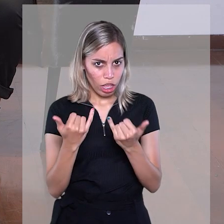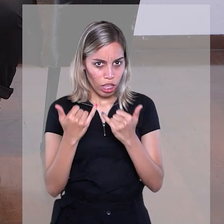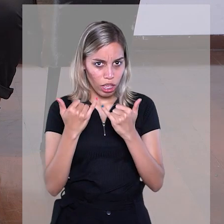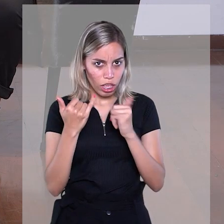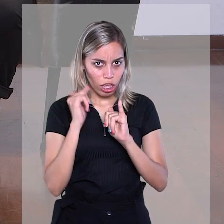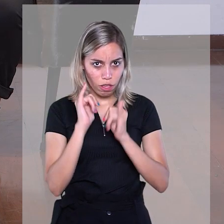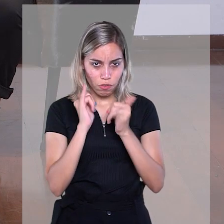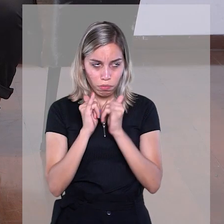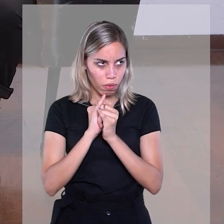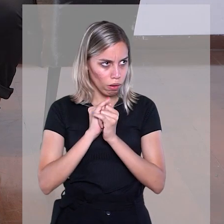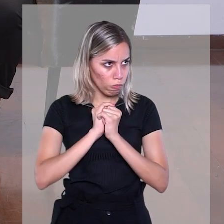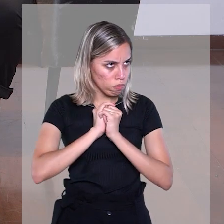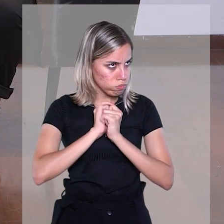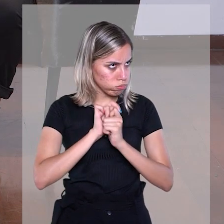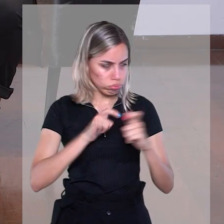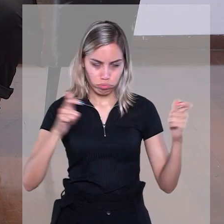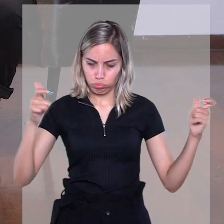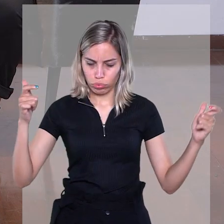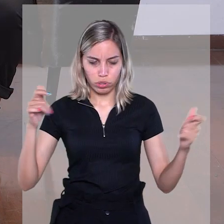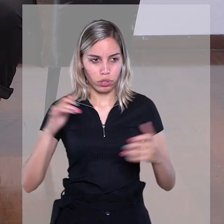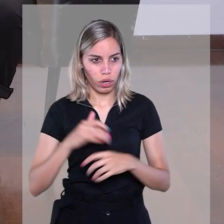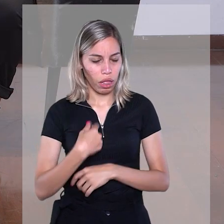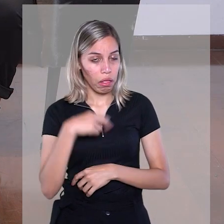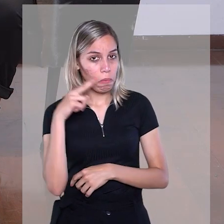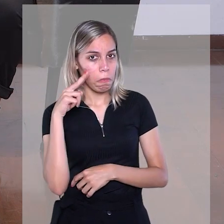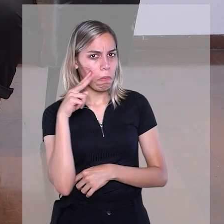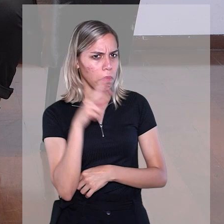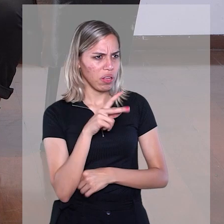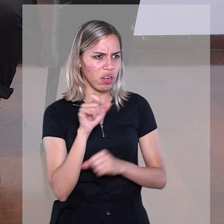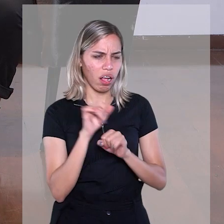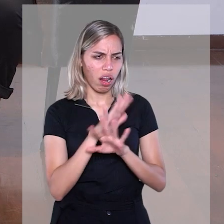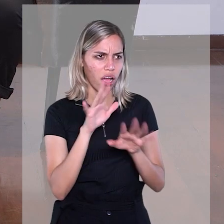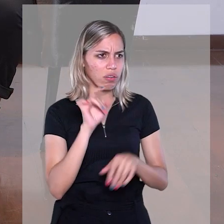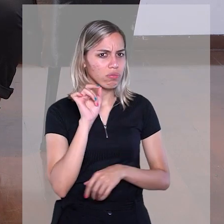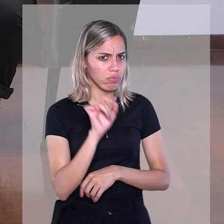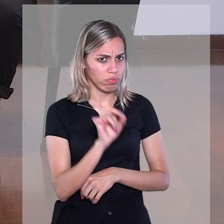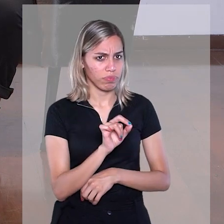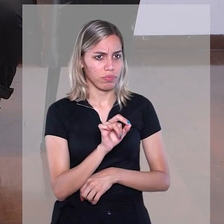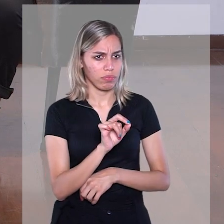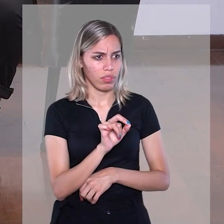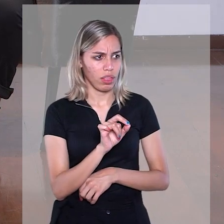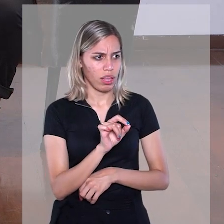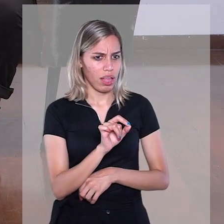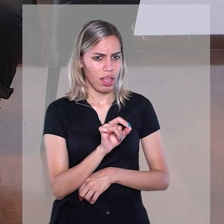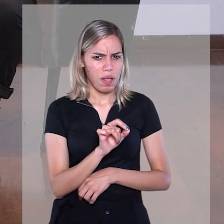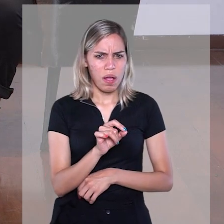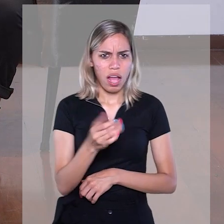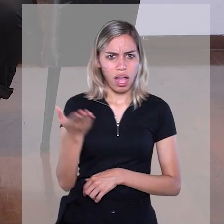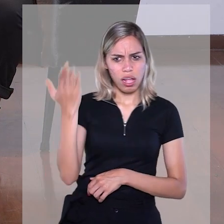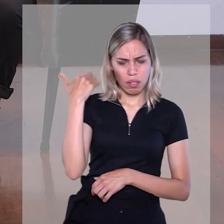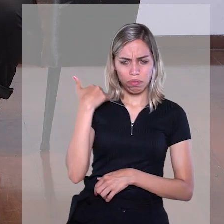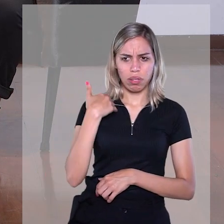também, sabe? Eu vejo com muita clareza o processo de apagamento que os brancos fizeram